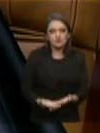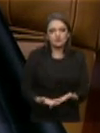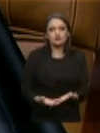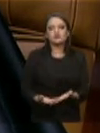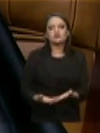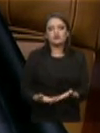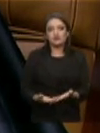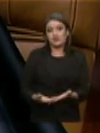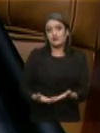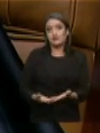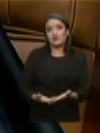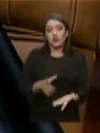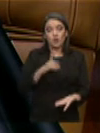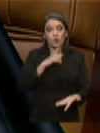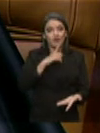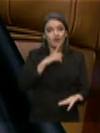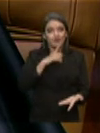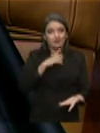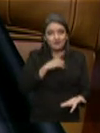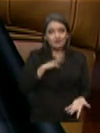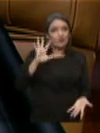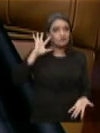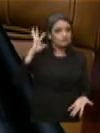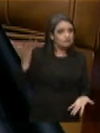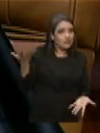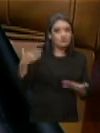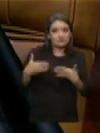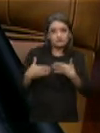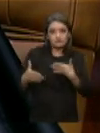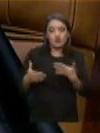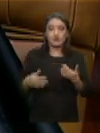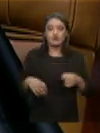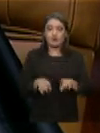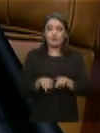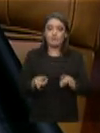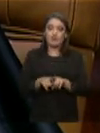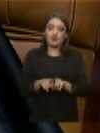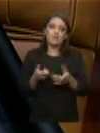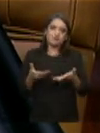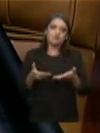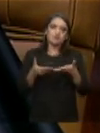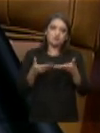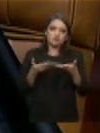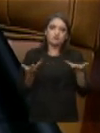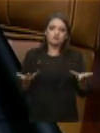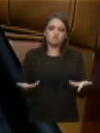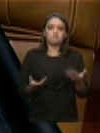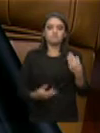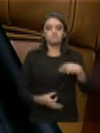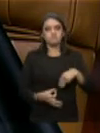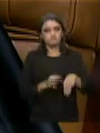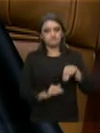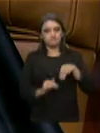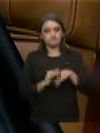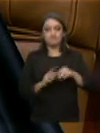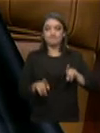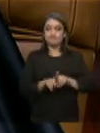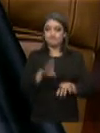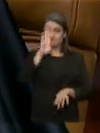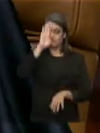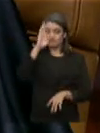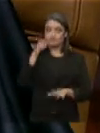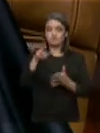definitivo. Diante de todo exposto e pedindo vênias aos eminentes colegas, em especial o eminente